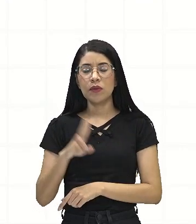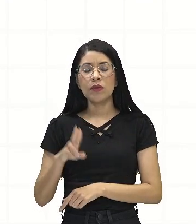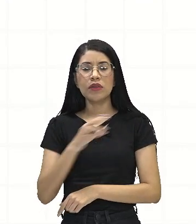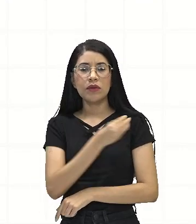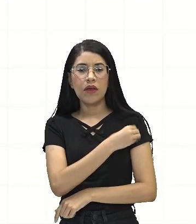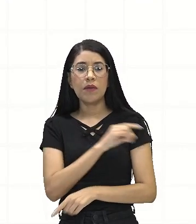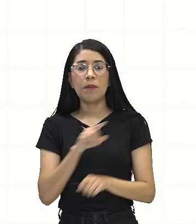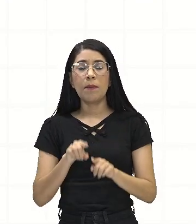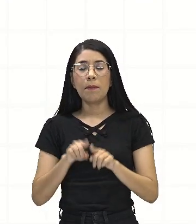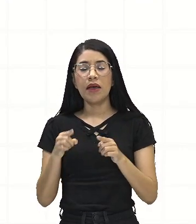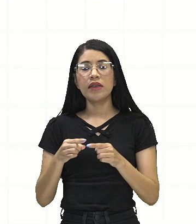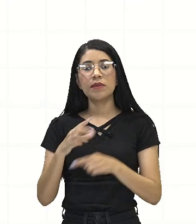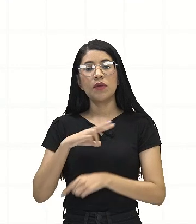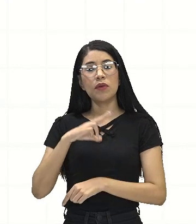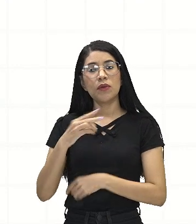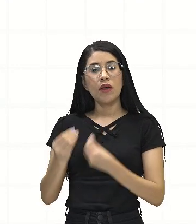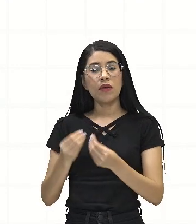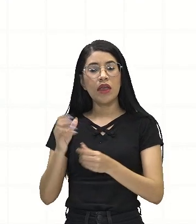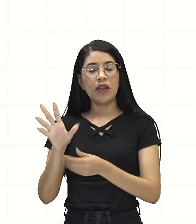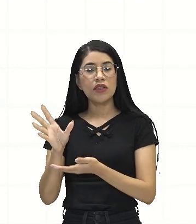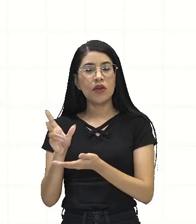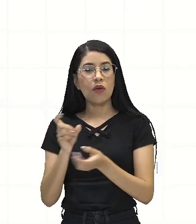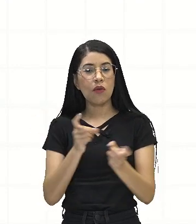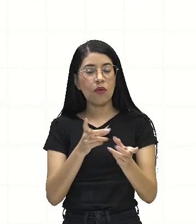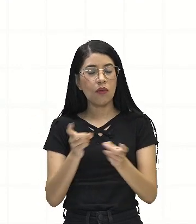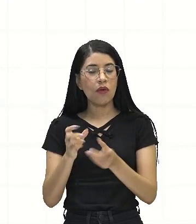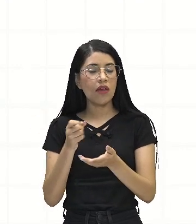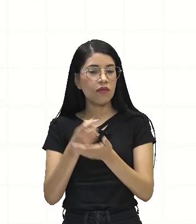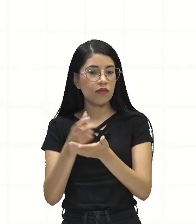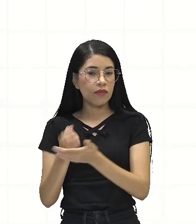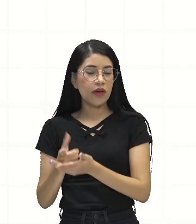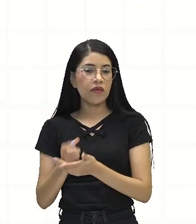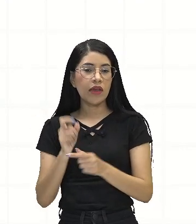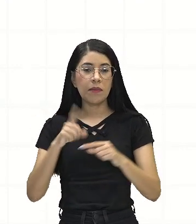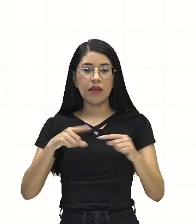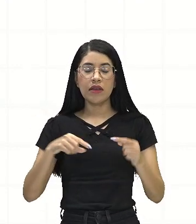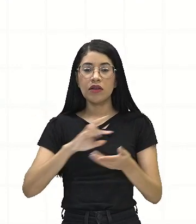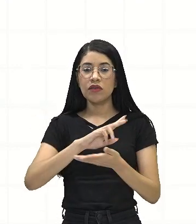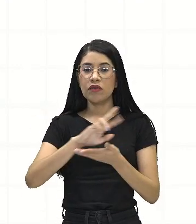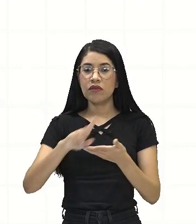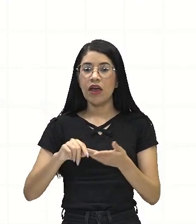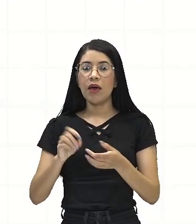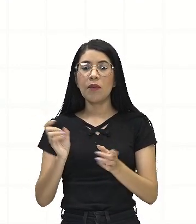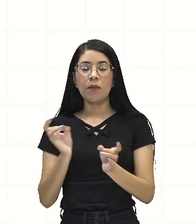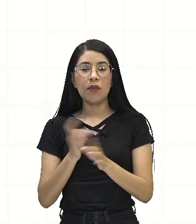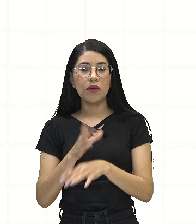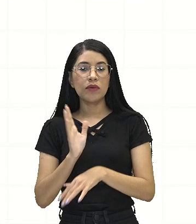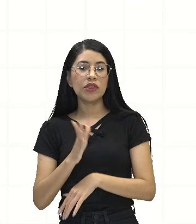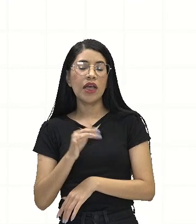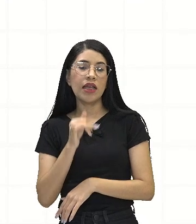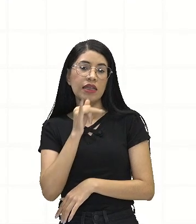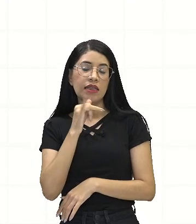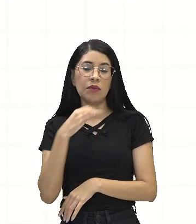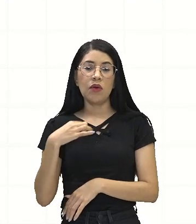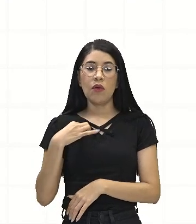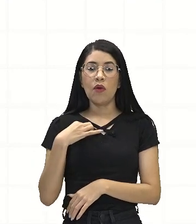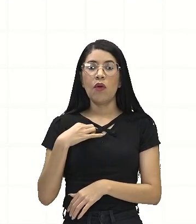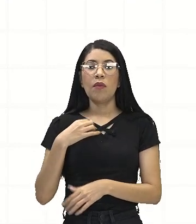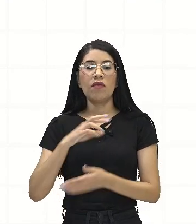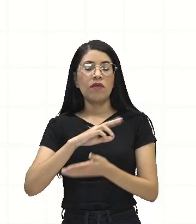produtos industrializados, né? Como roupas, tecidos, criando essa relação de dependência